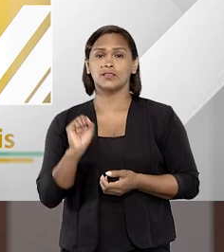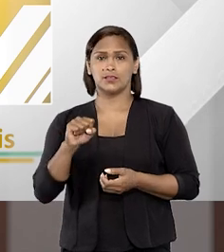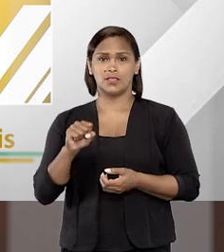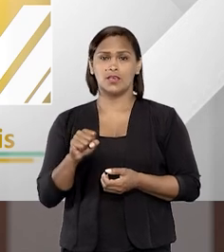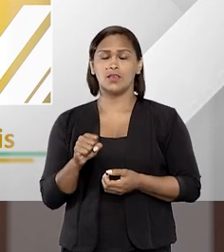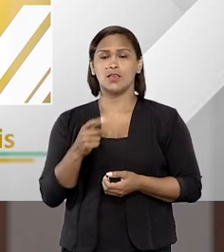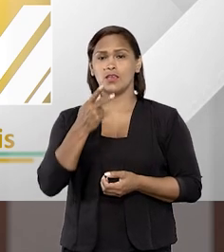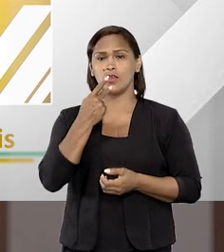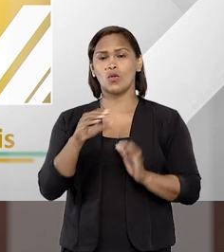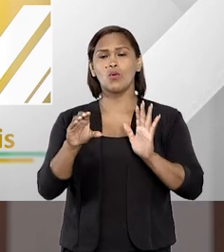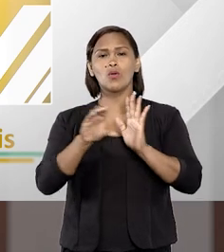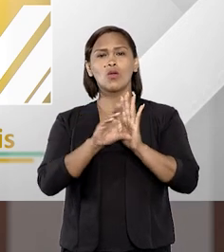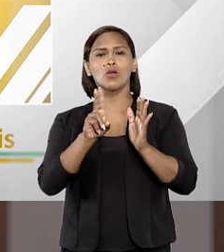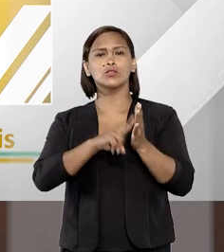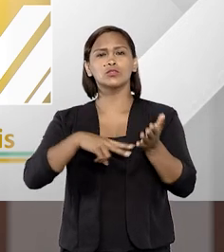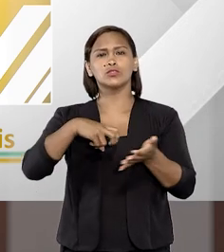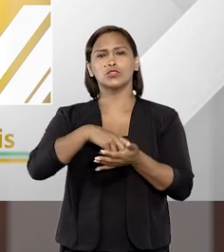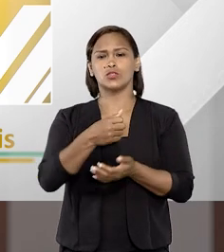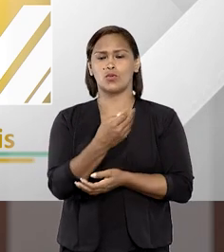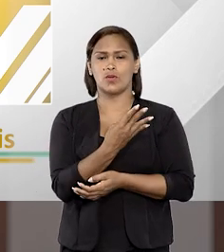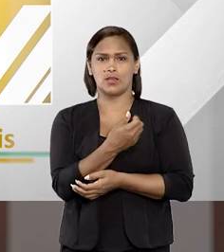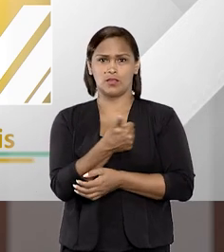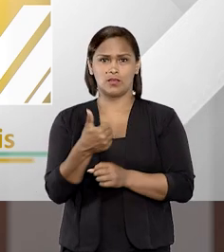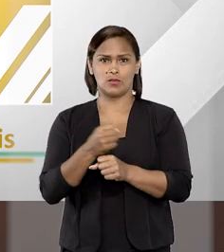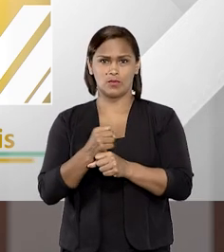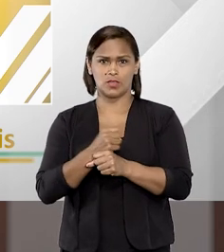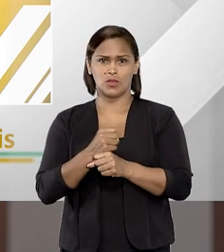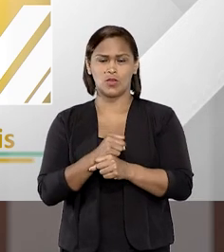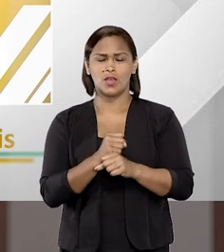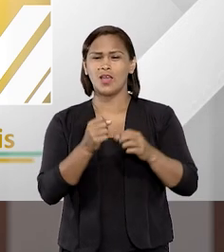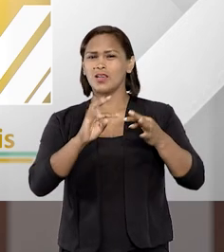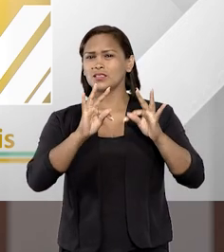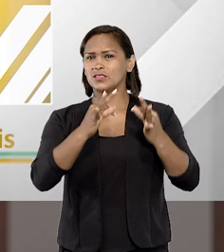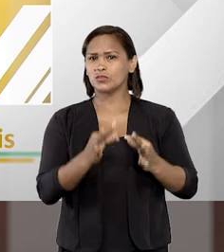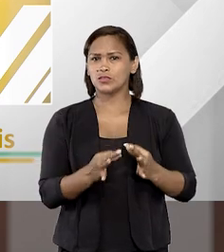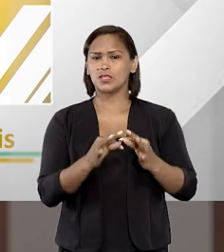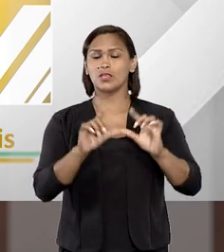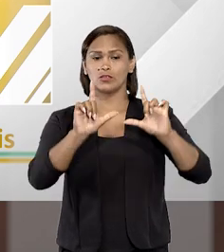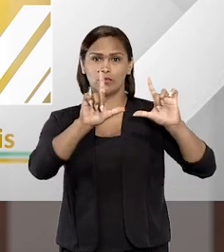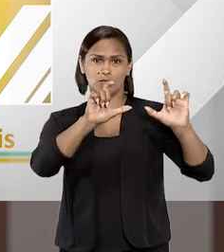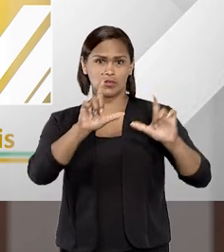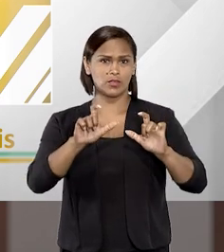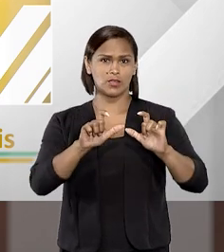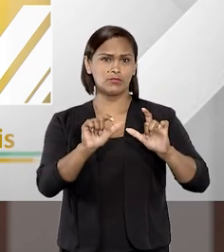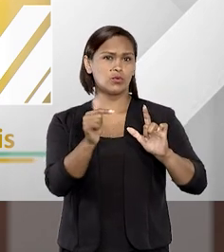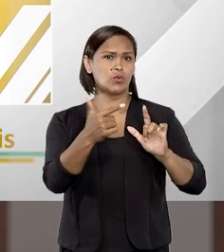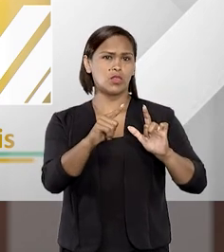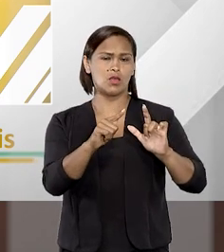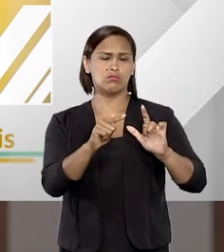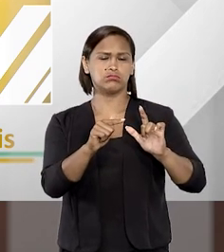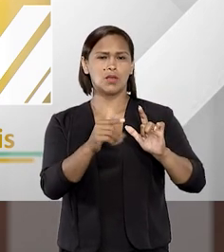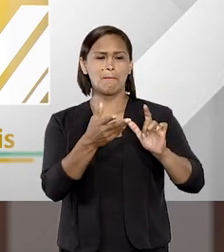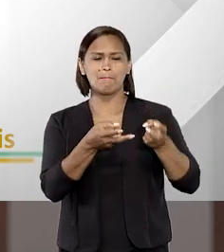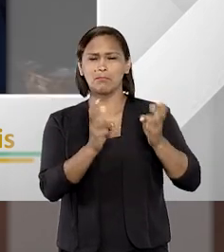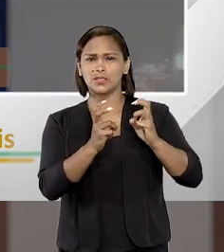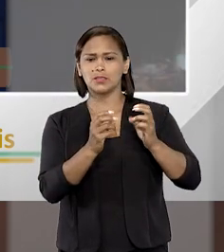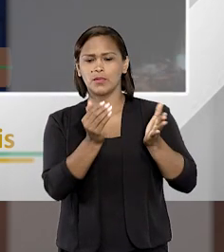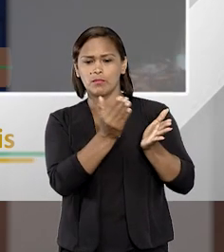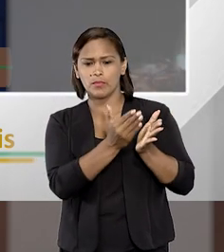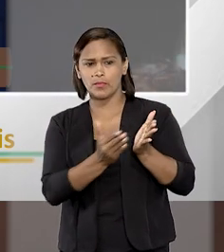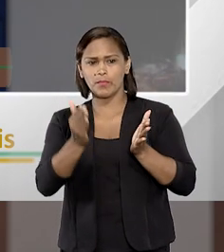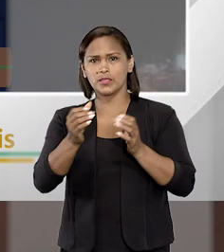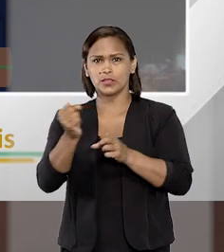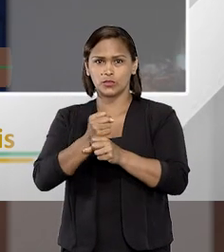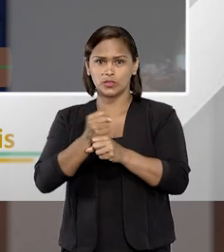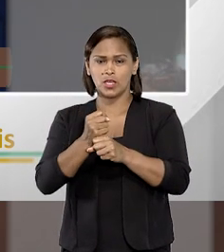o código 41 ele não trata do reconhecimento fotográfico com passadas